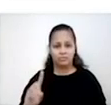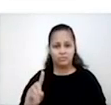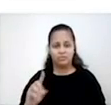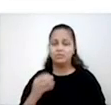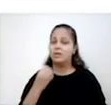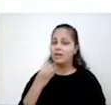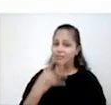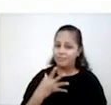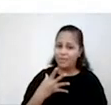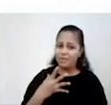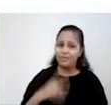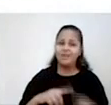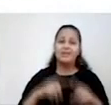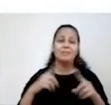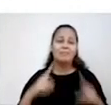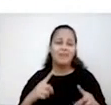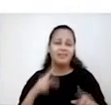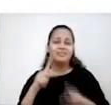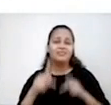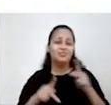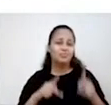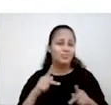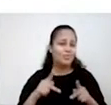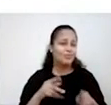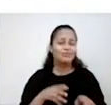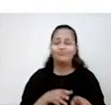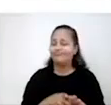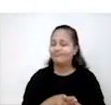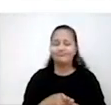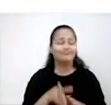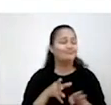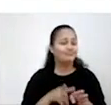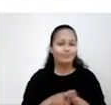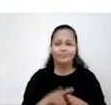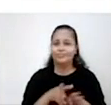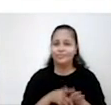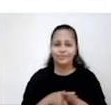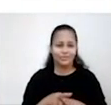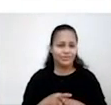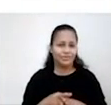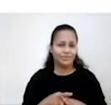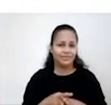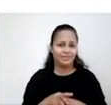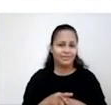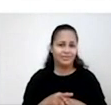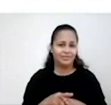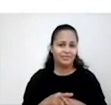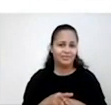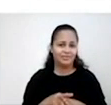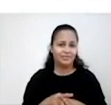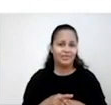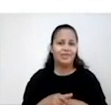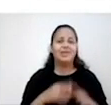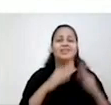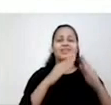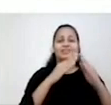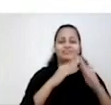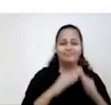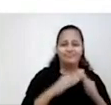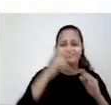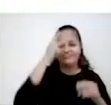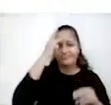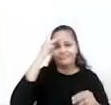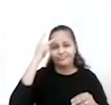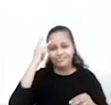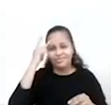que o detalhe, pessoal, é que o pessoal não foi orientado, não teve campanha. Então, caso os